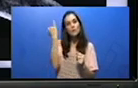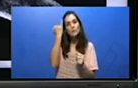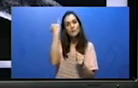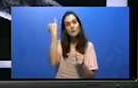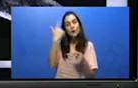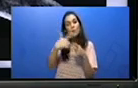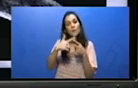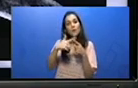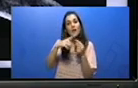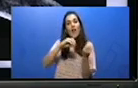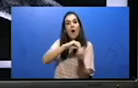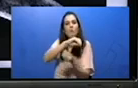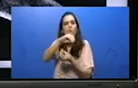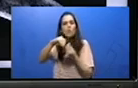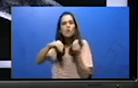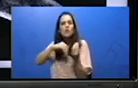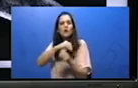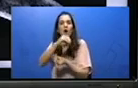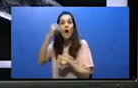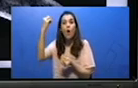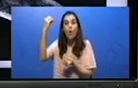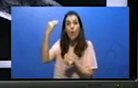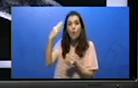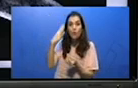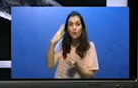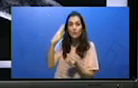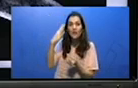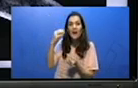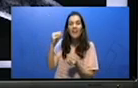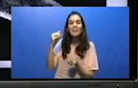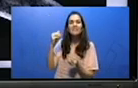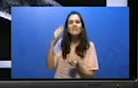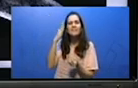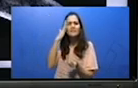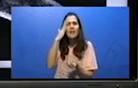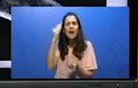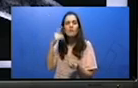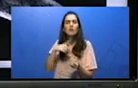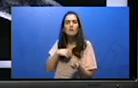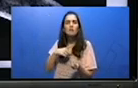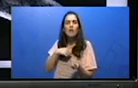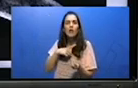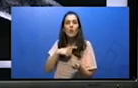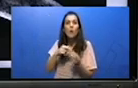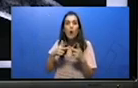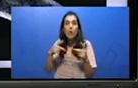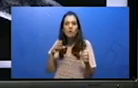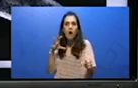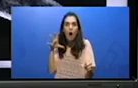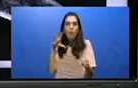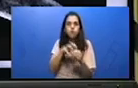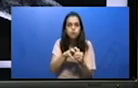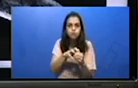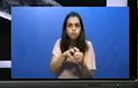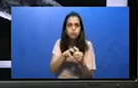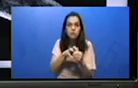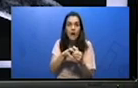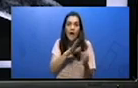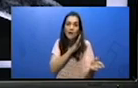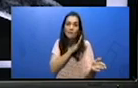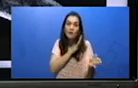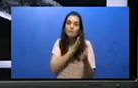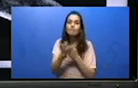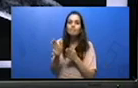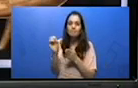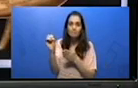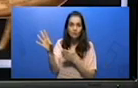uma mudança brusca na luminosidade do ambiente, pode muito bem ser um predador tentando atacá-lo, e ele pode fugir. A planária pode fugir, né?